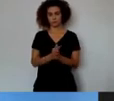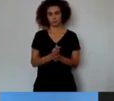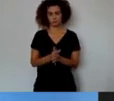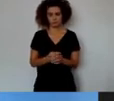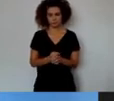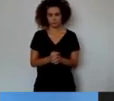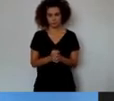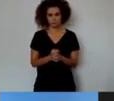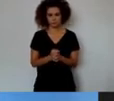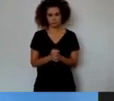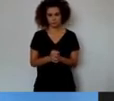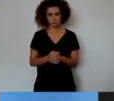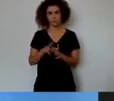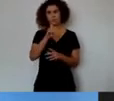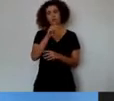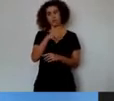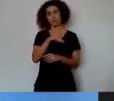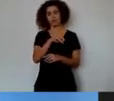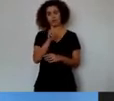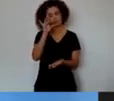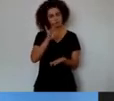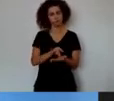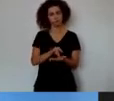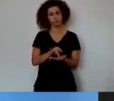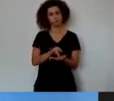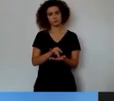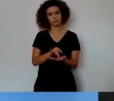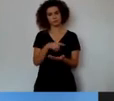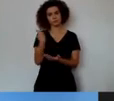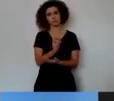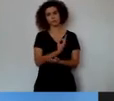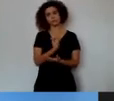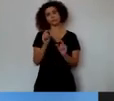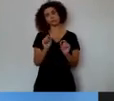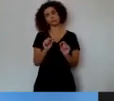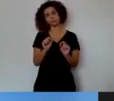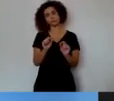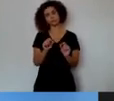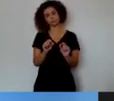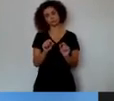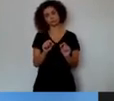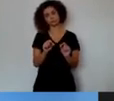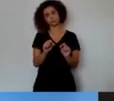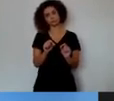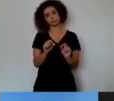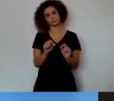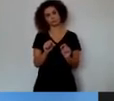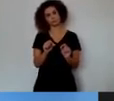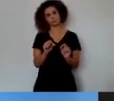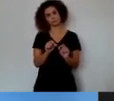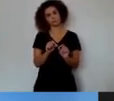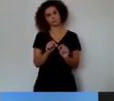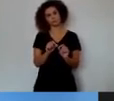de democracia real, de justiça, né? De nós termos realmente assim, as mesmas condições de ascensão e tudo mais. Né?